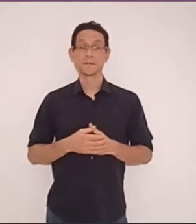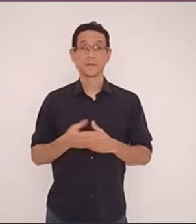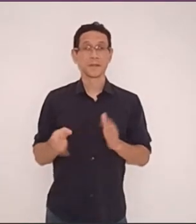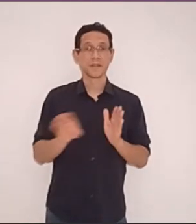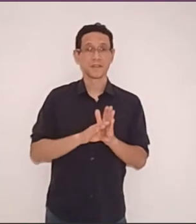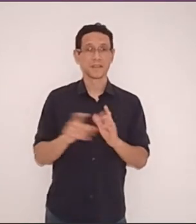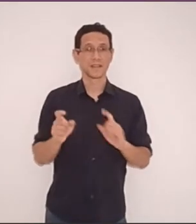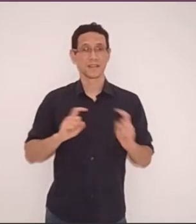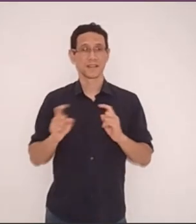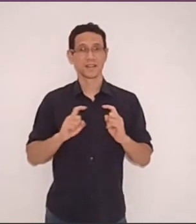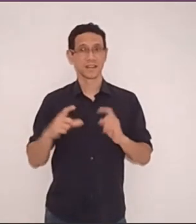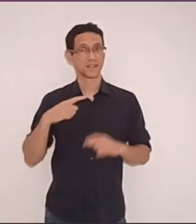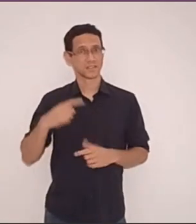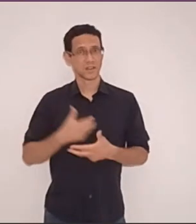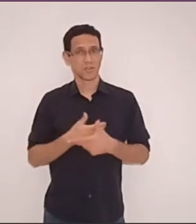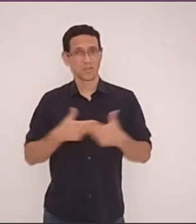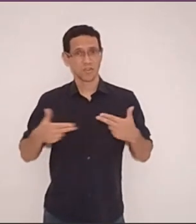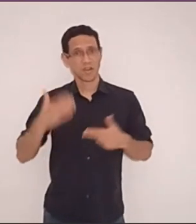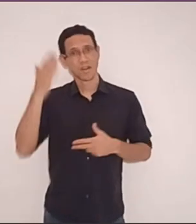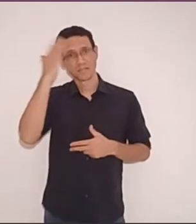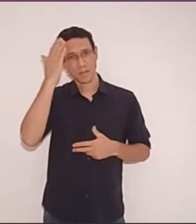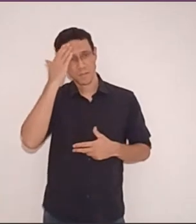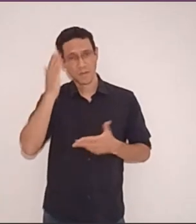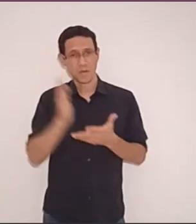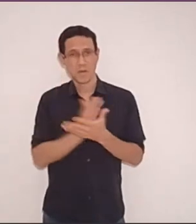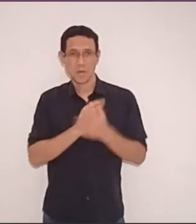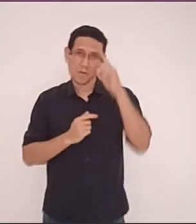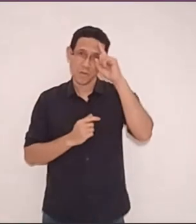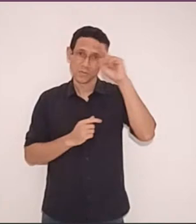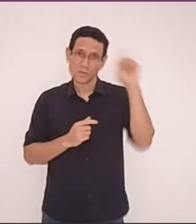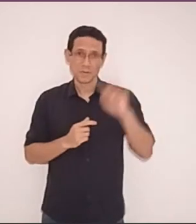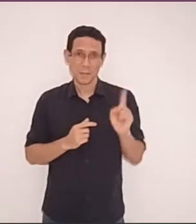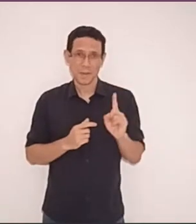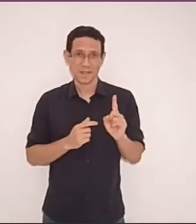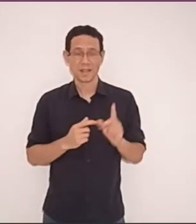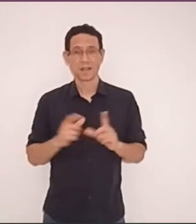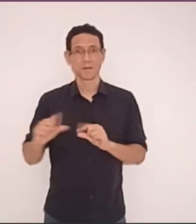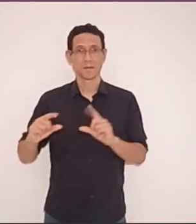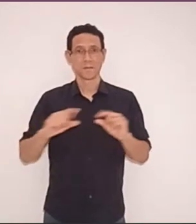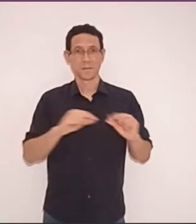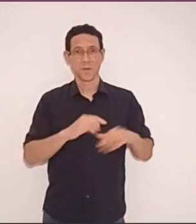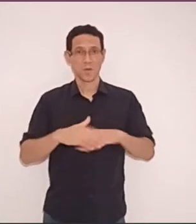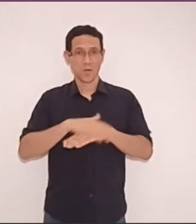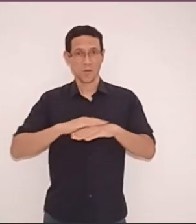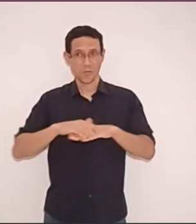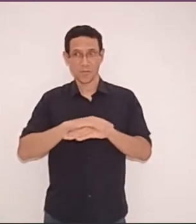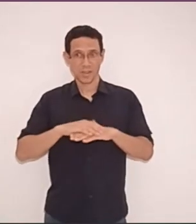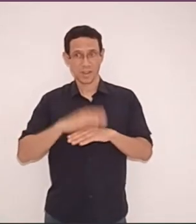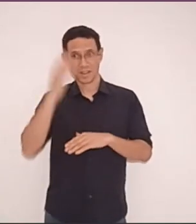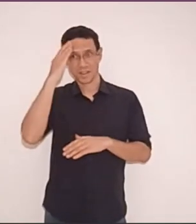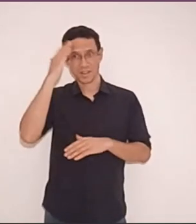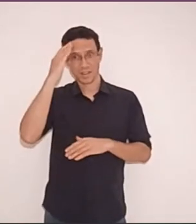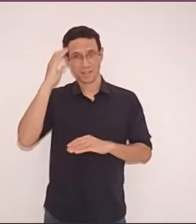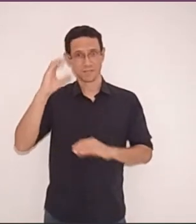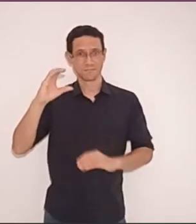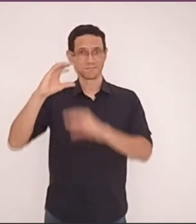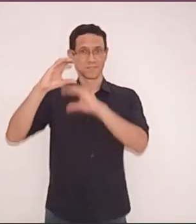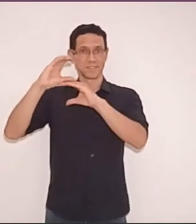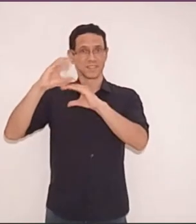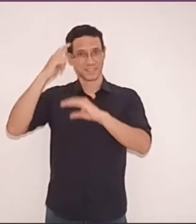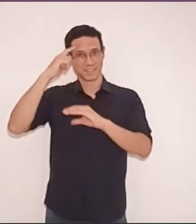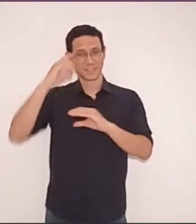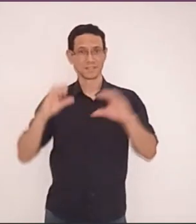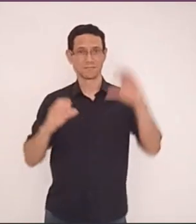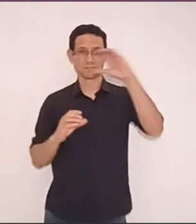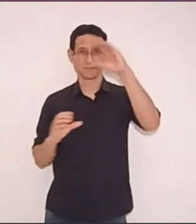nessa reunião tinha coisa que eu sabia mas tem uma coisa que eu não sabia então nós Compartilhamos eu vou agora então tudo que eu já sabia e mais o que eu não